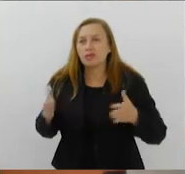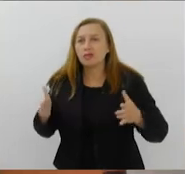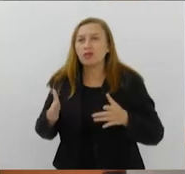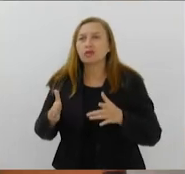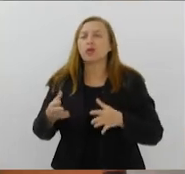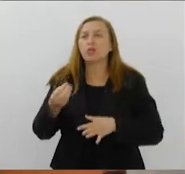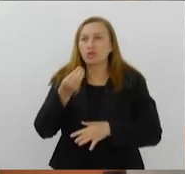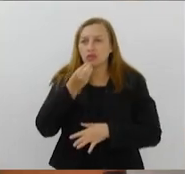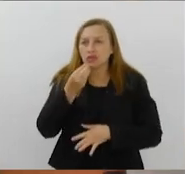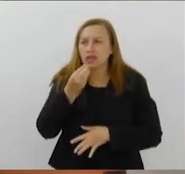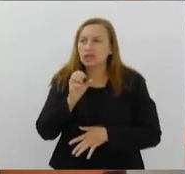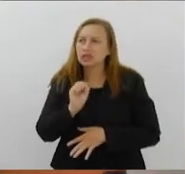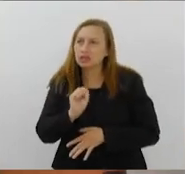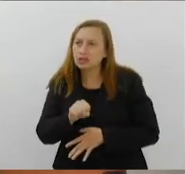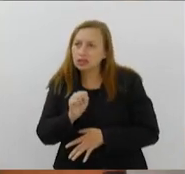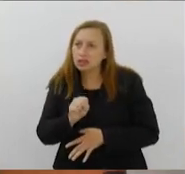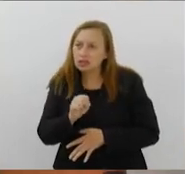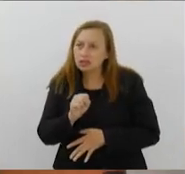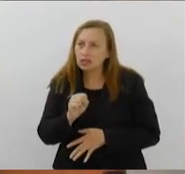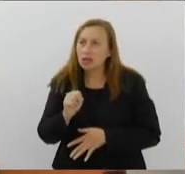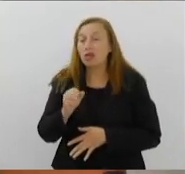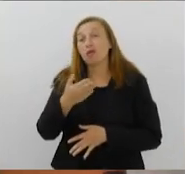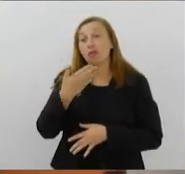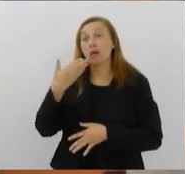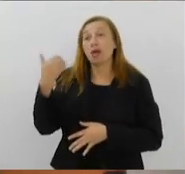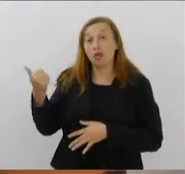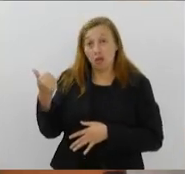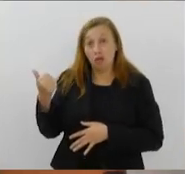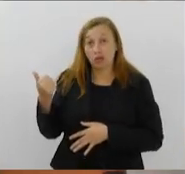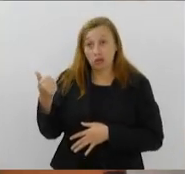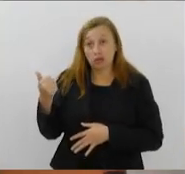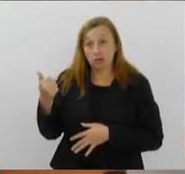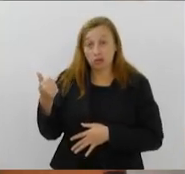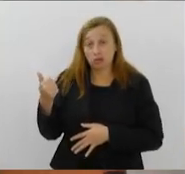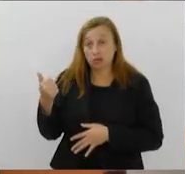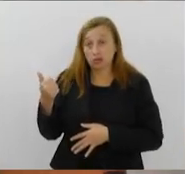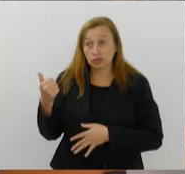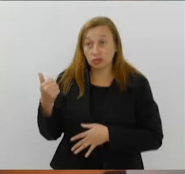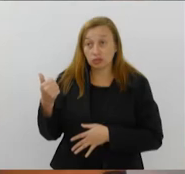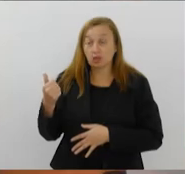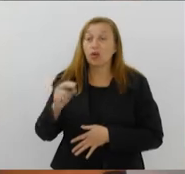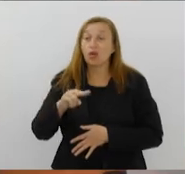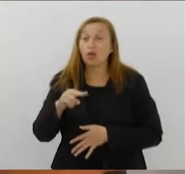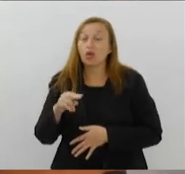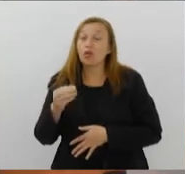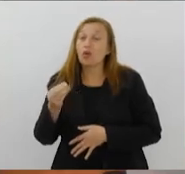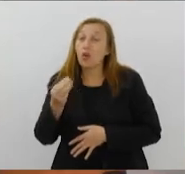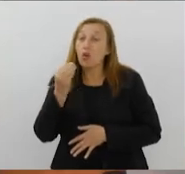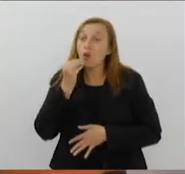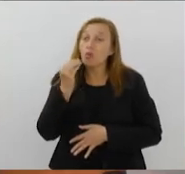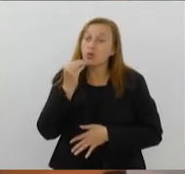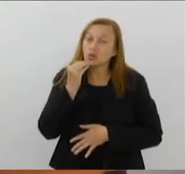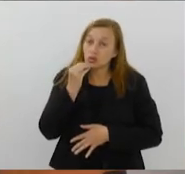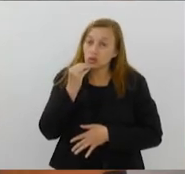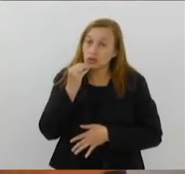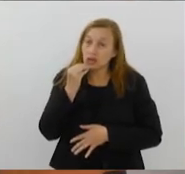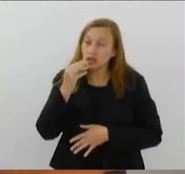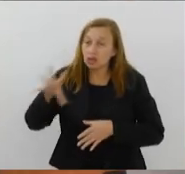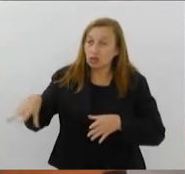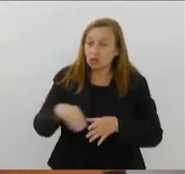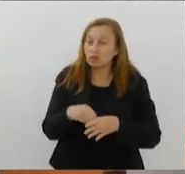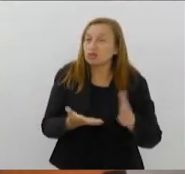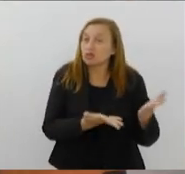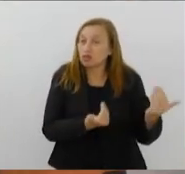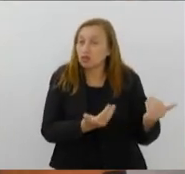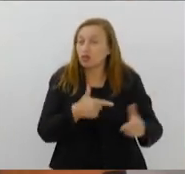grande oportunidade, uma das maiores, quiçá a maior oportunidade da inserção do jovem no